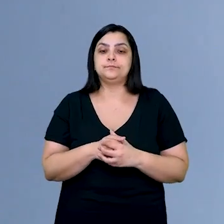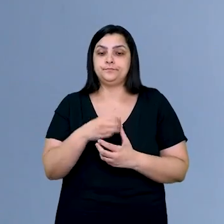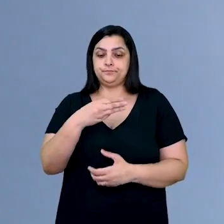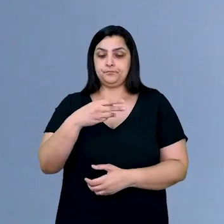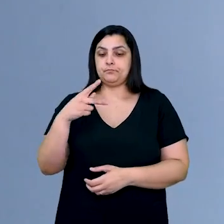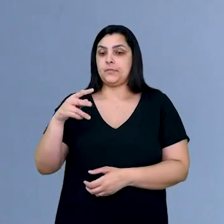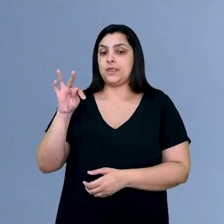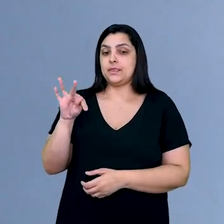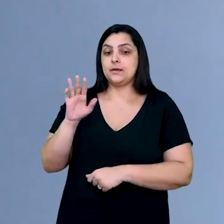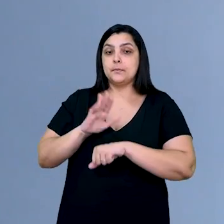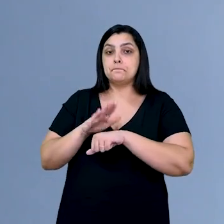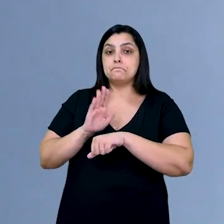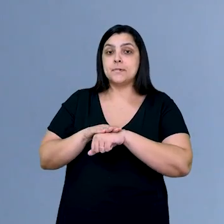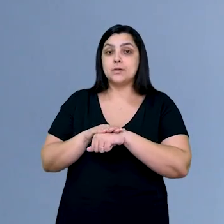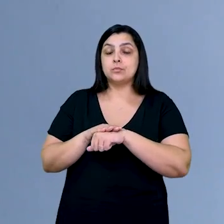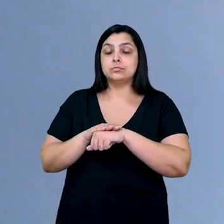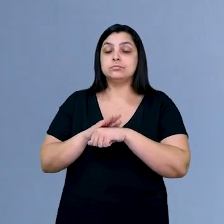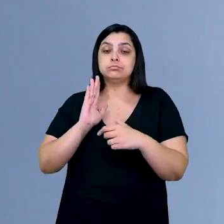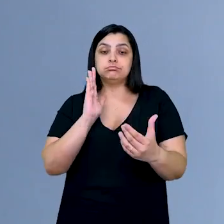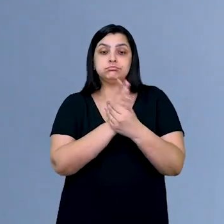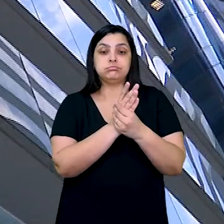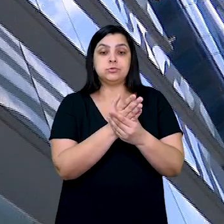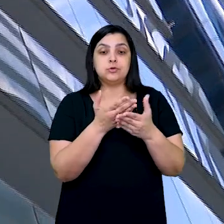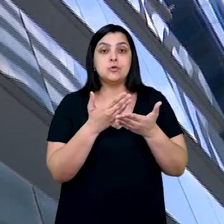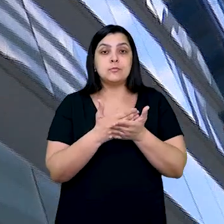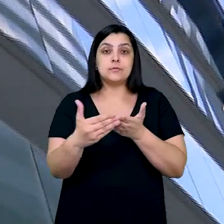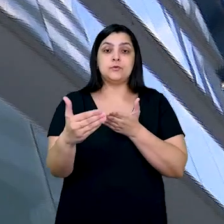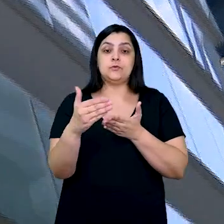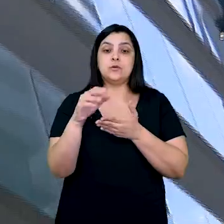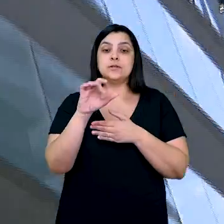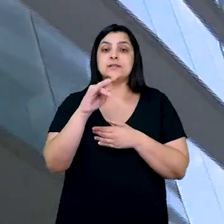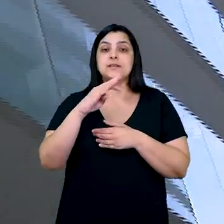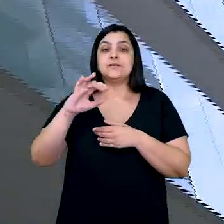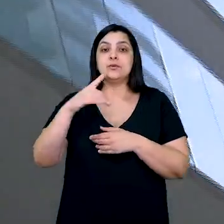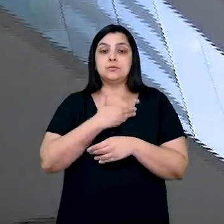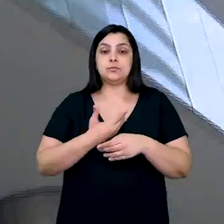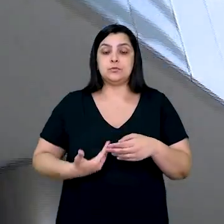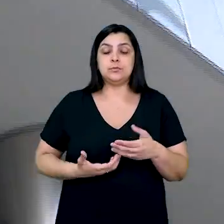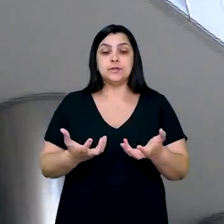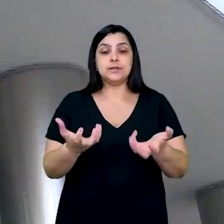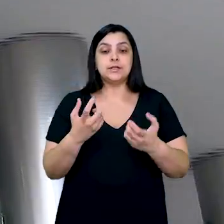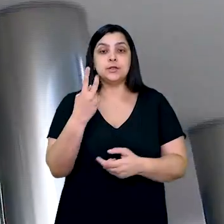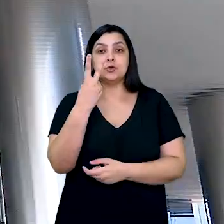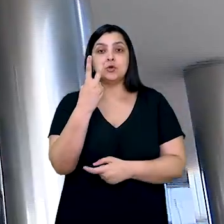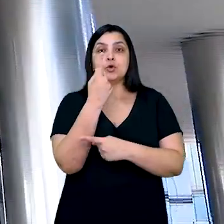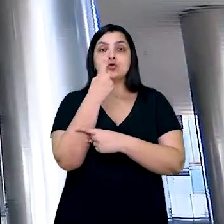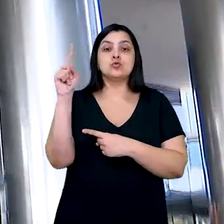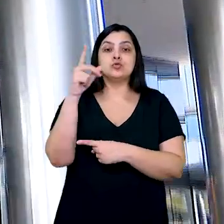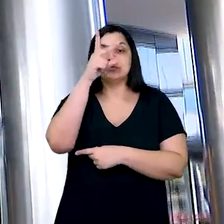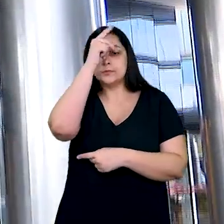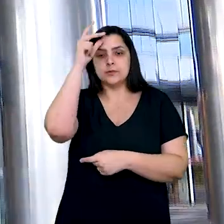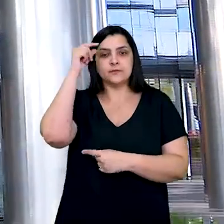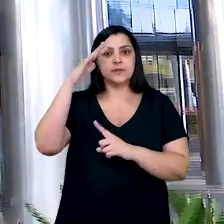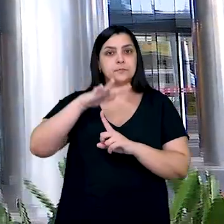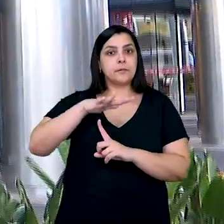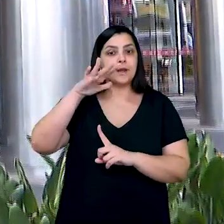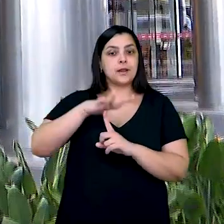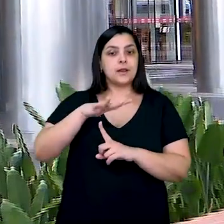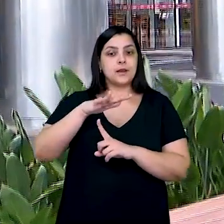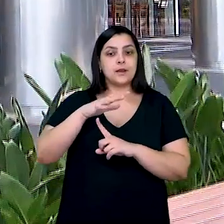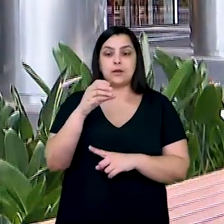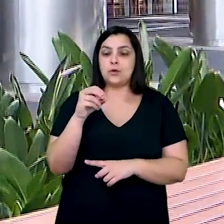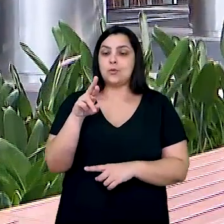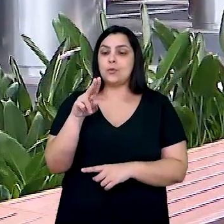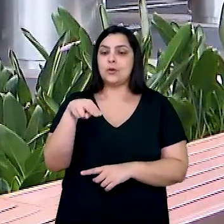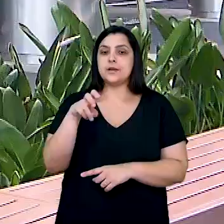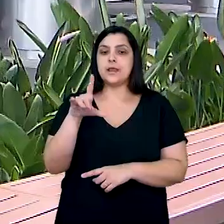uma ação civil pública do Ministério Público do Trabalho. O MPT pretendia responsabilizar os 2 últimos prefeitos da cidade paranaense